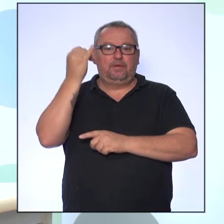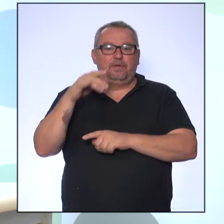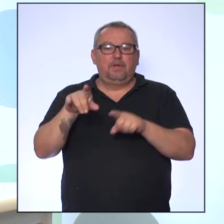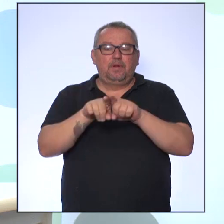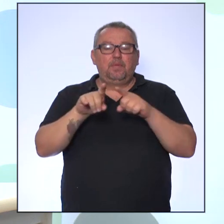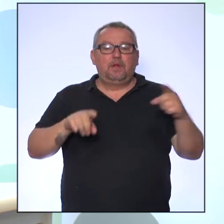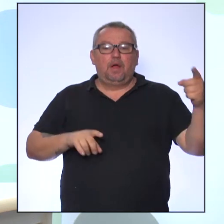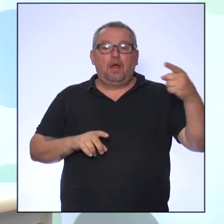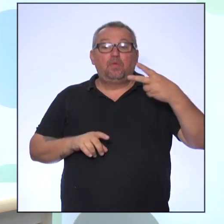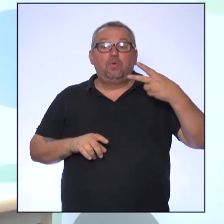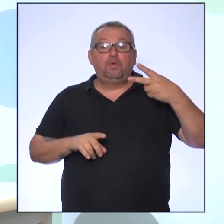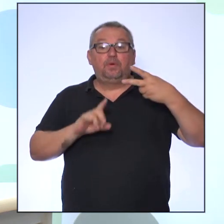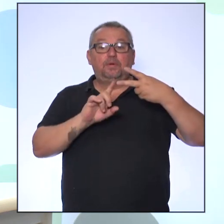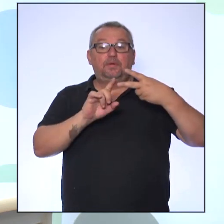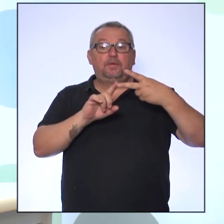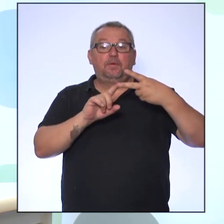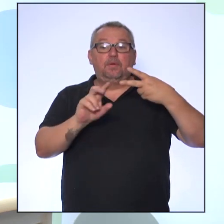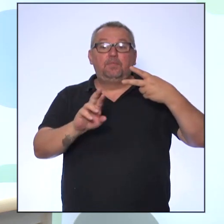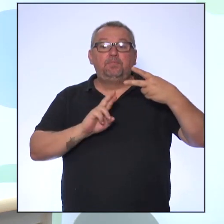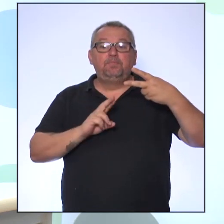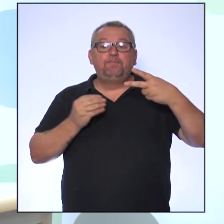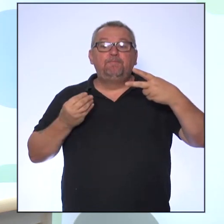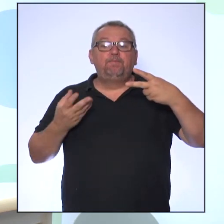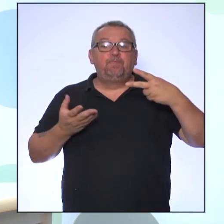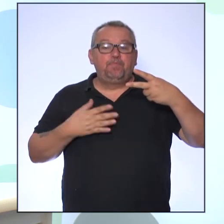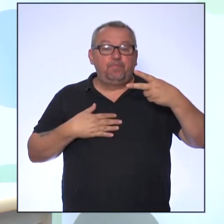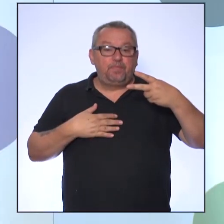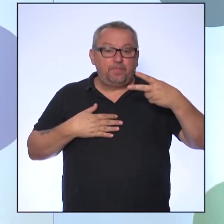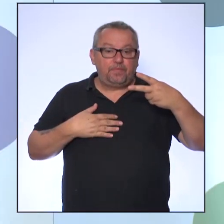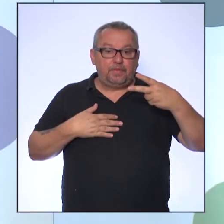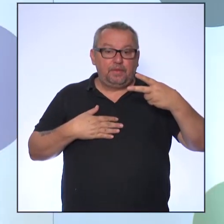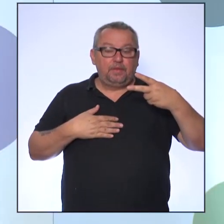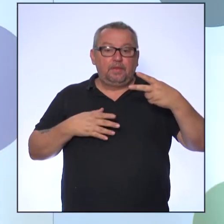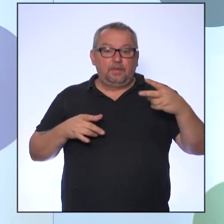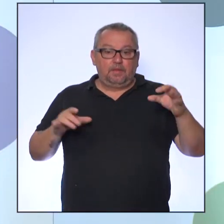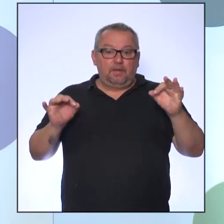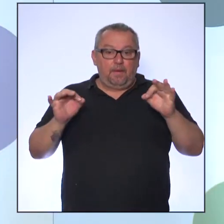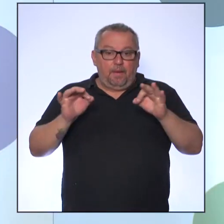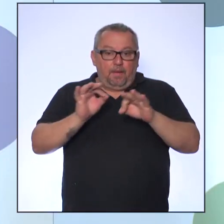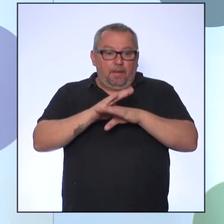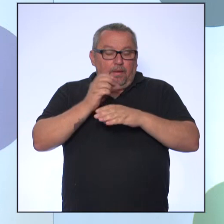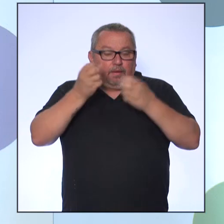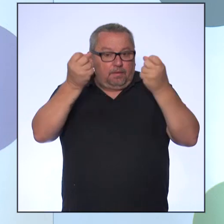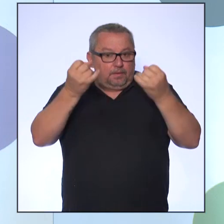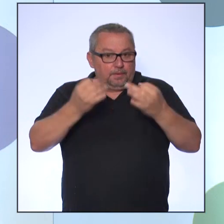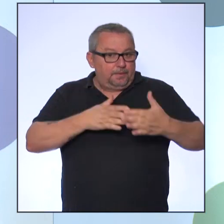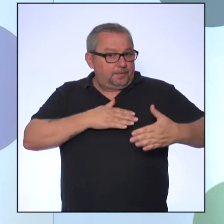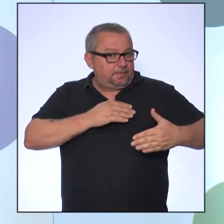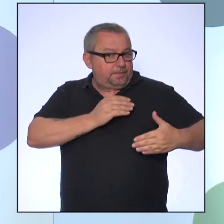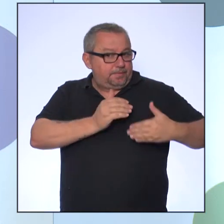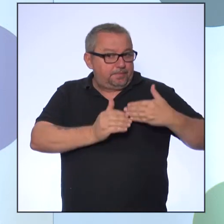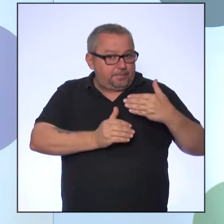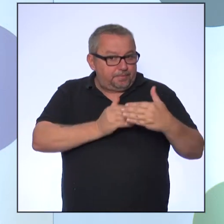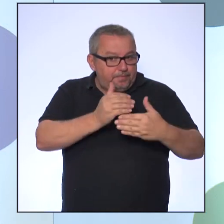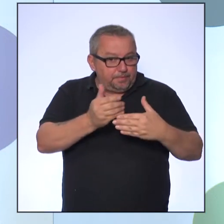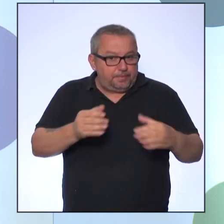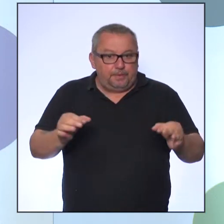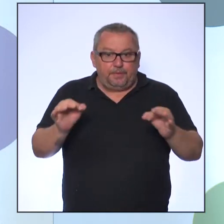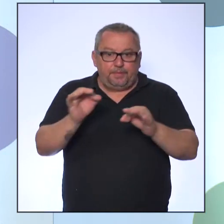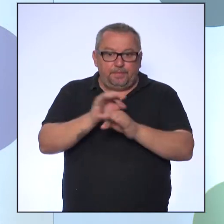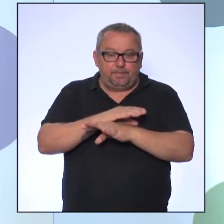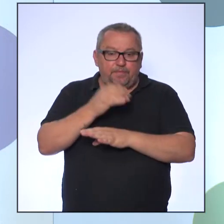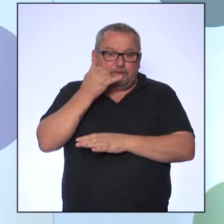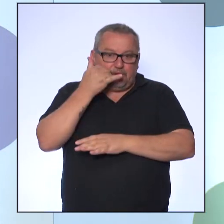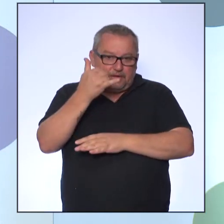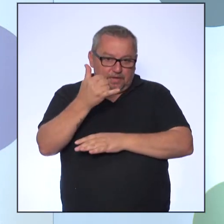2, Rafa, como você responderia a segunda? Bom, após registrar o pedido, descreva os passos até a conclusão da chamada,